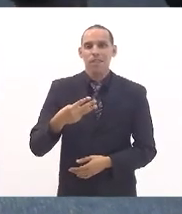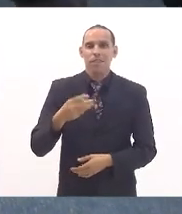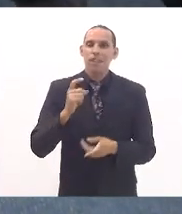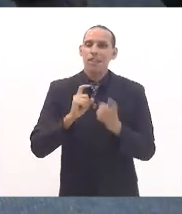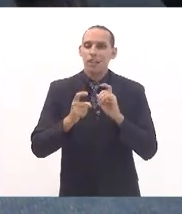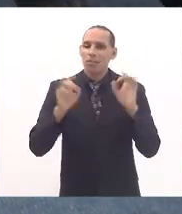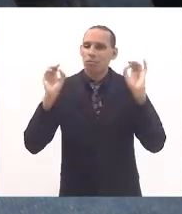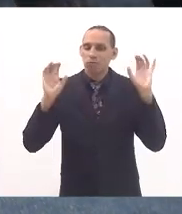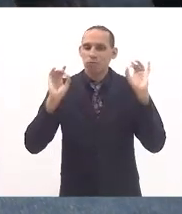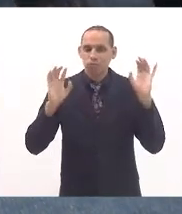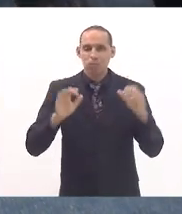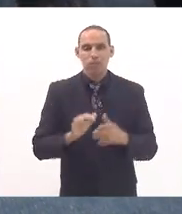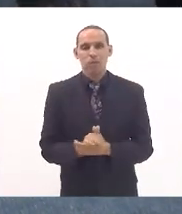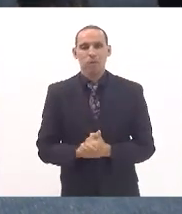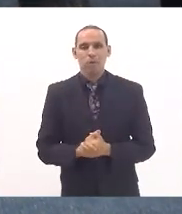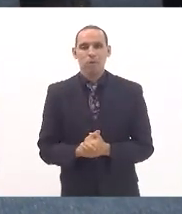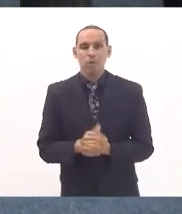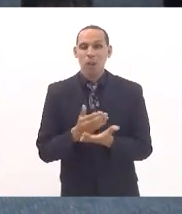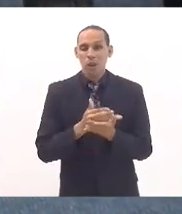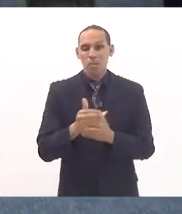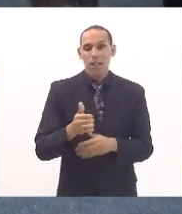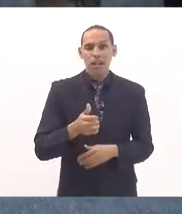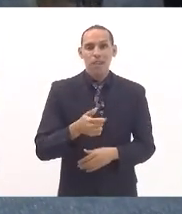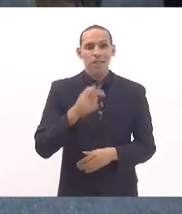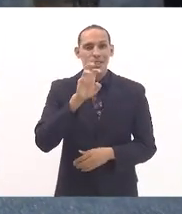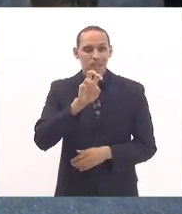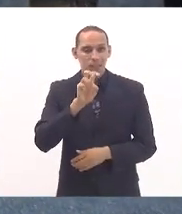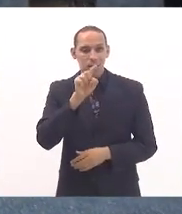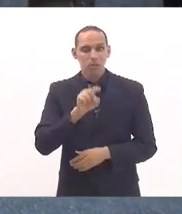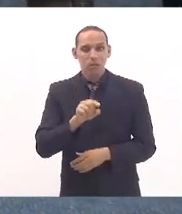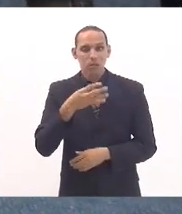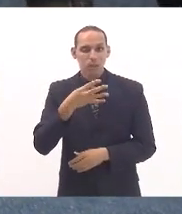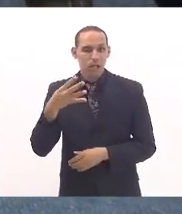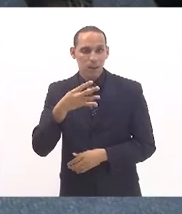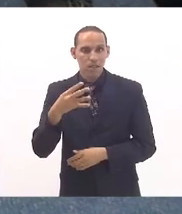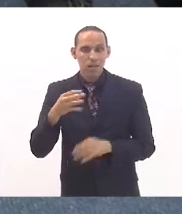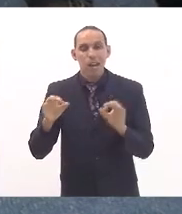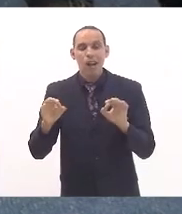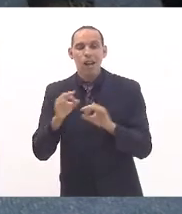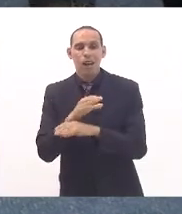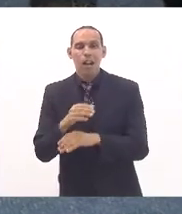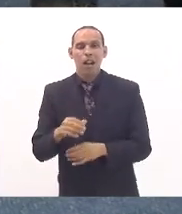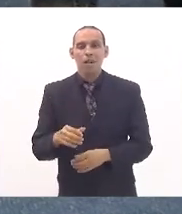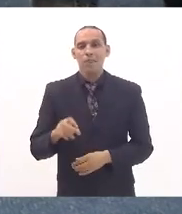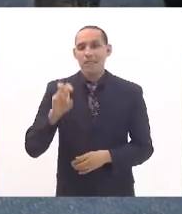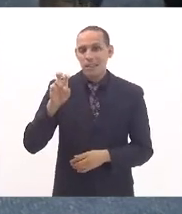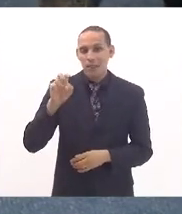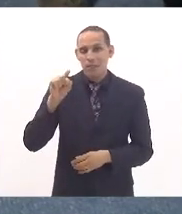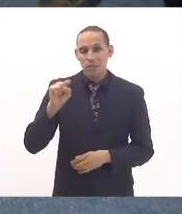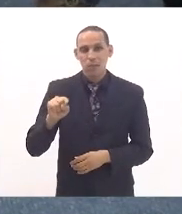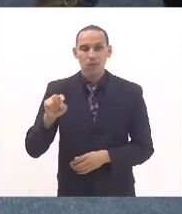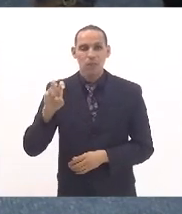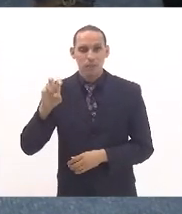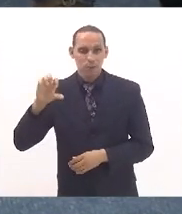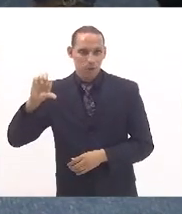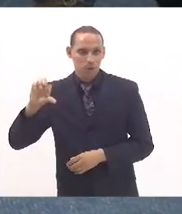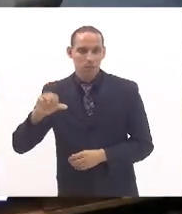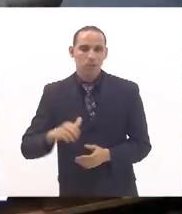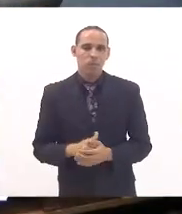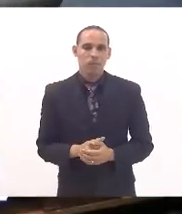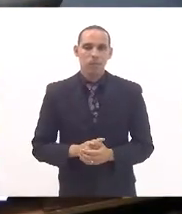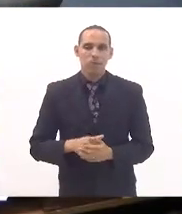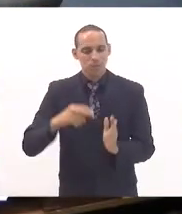73ª sessão extraordinária, que iniciada às 17 horas e 44 minutos e encerrou-se às 17 horas e 59